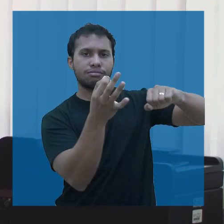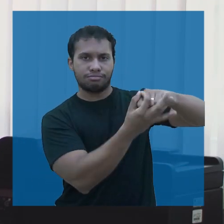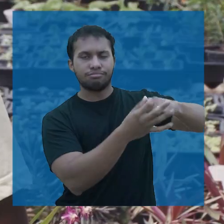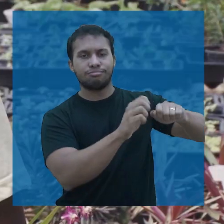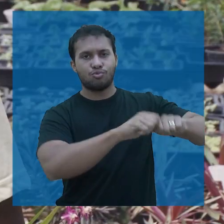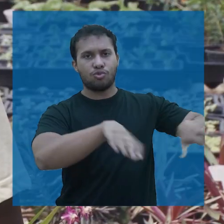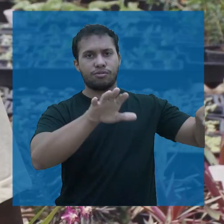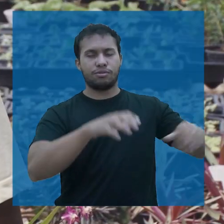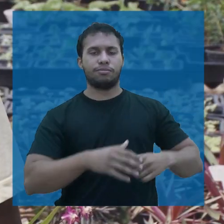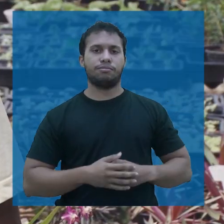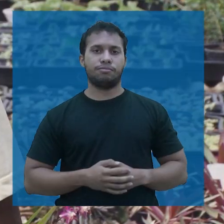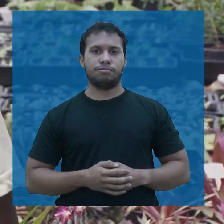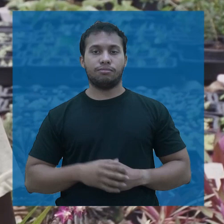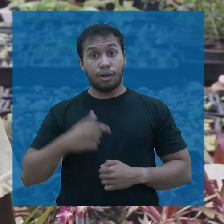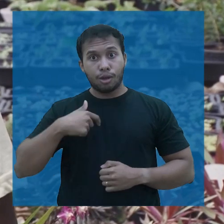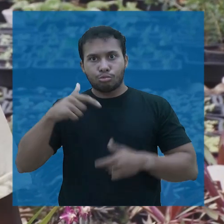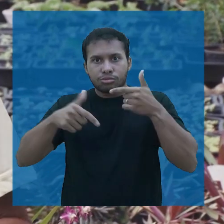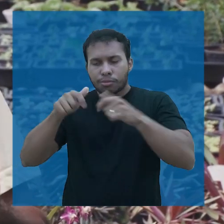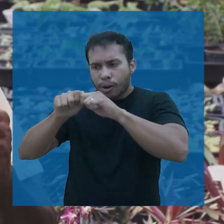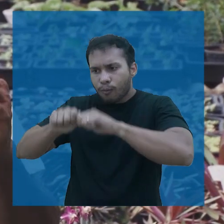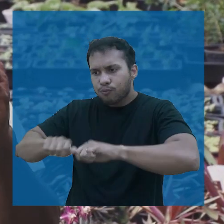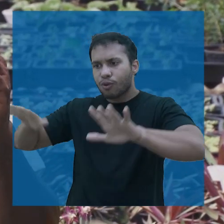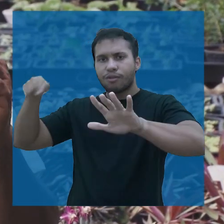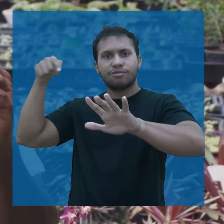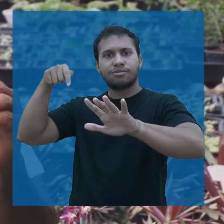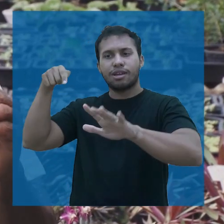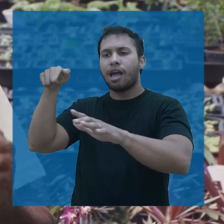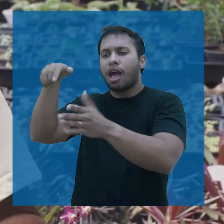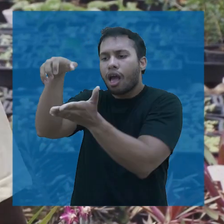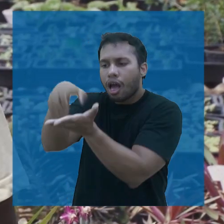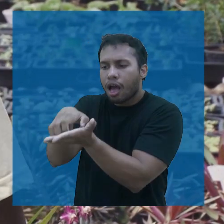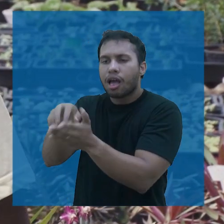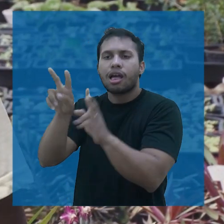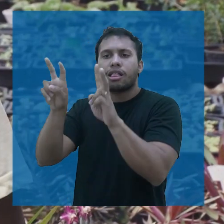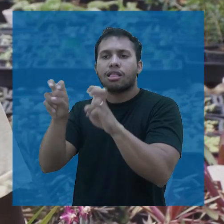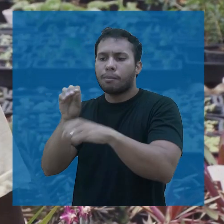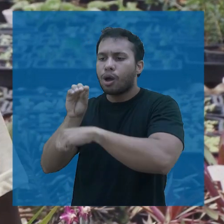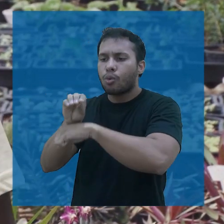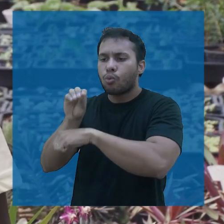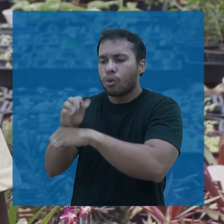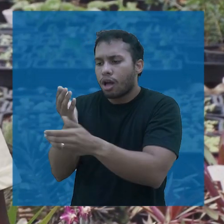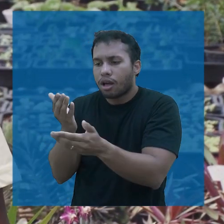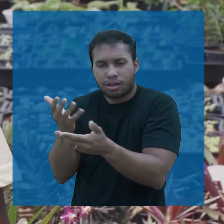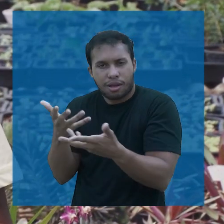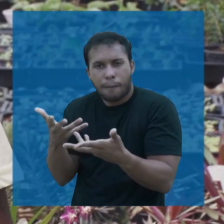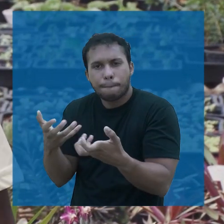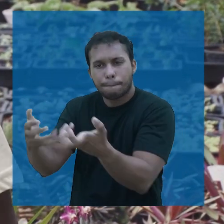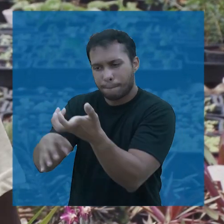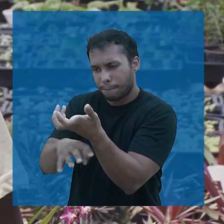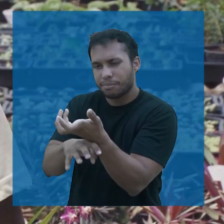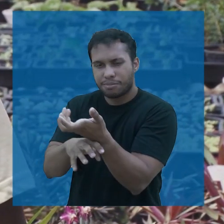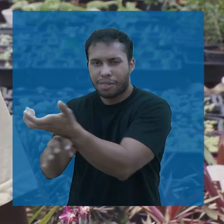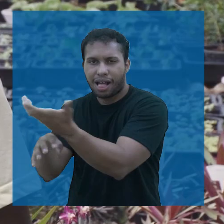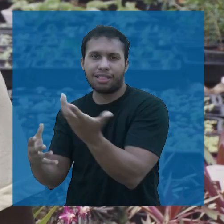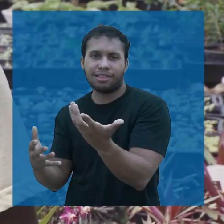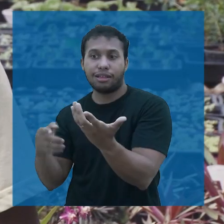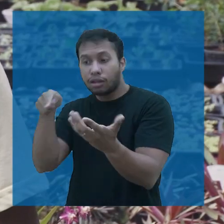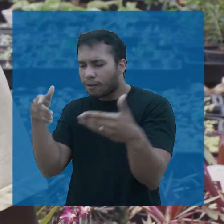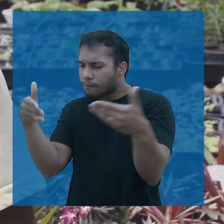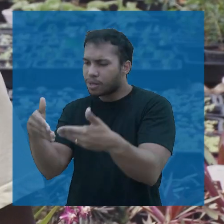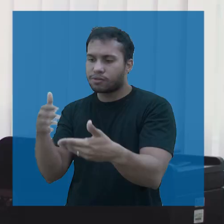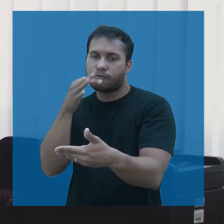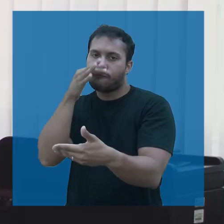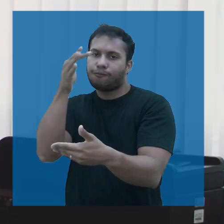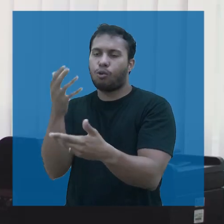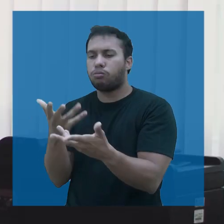UFC. Eu trabalho aqui na UFC, lotado no setor de horticultura e nesse espaço que é a